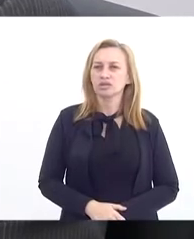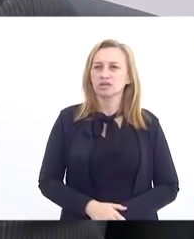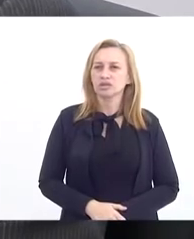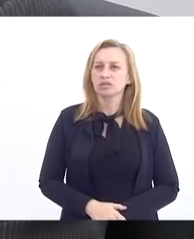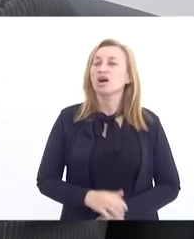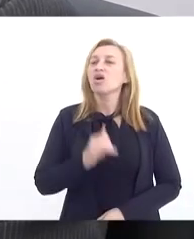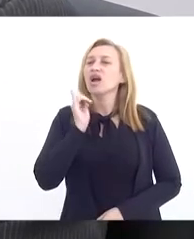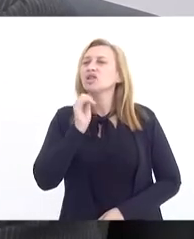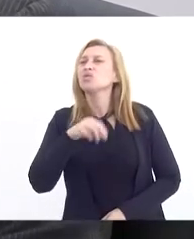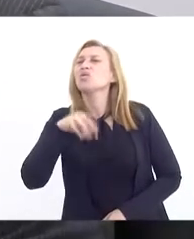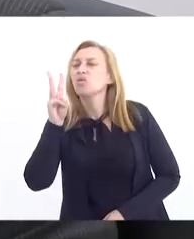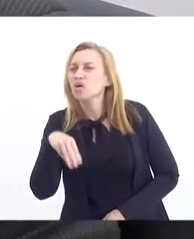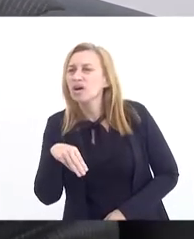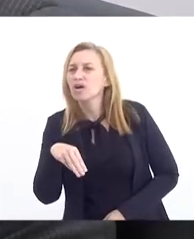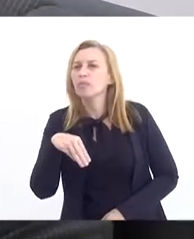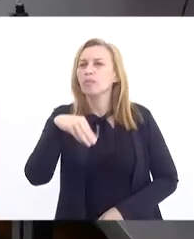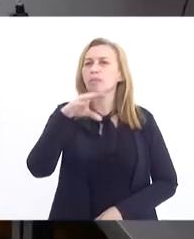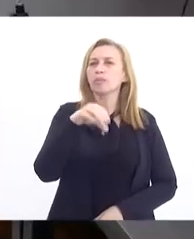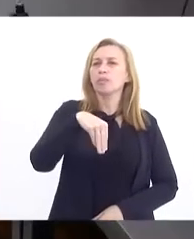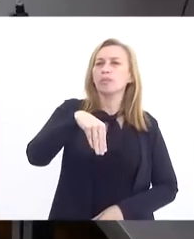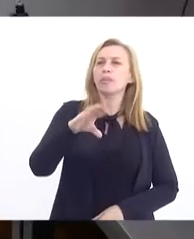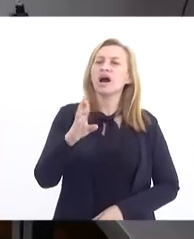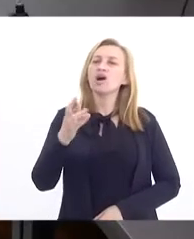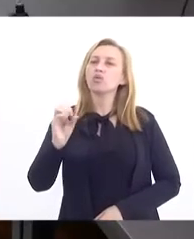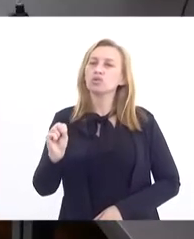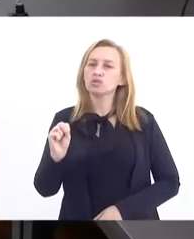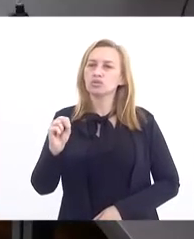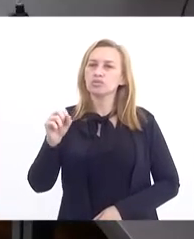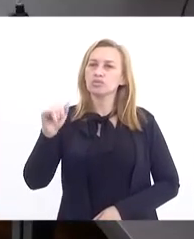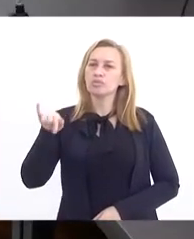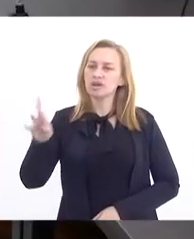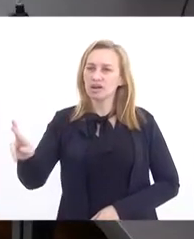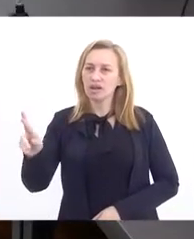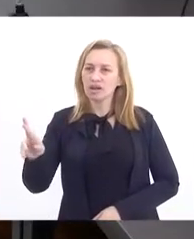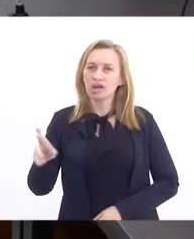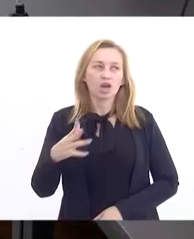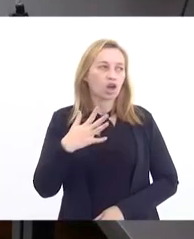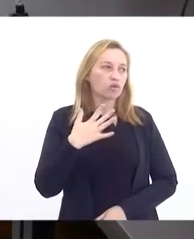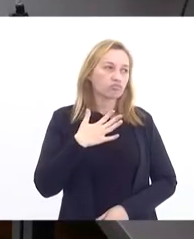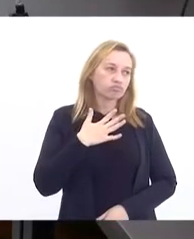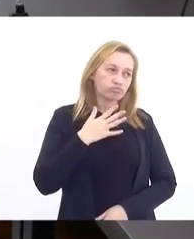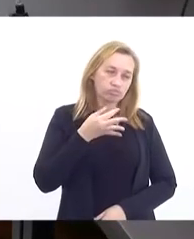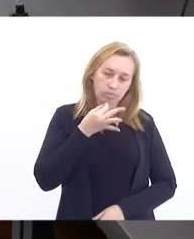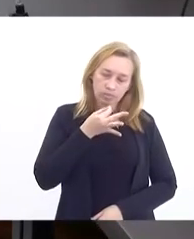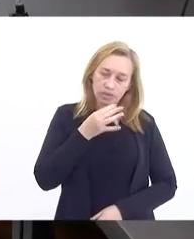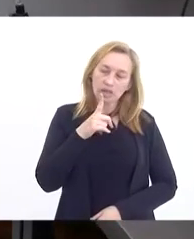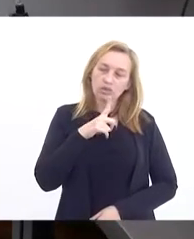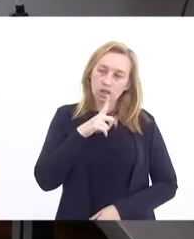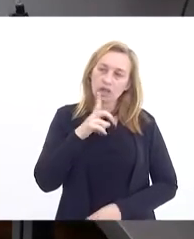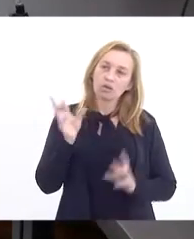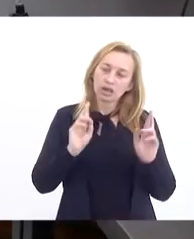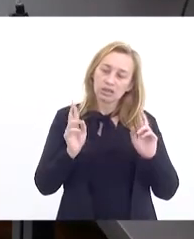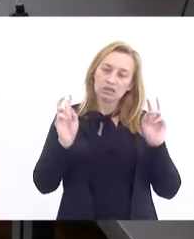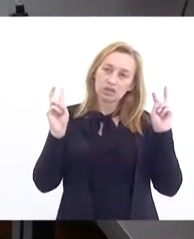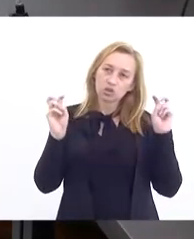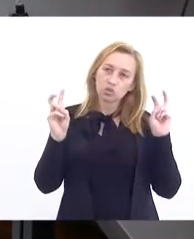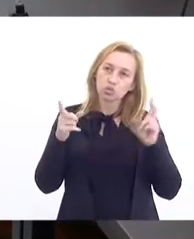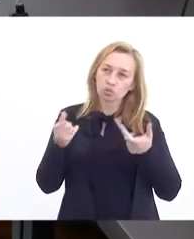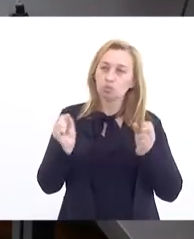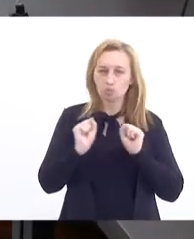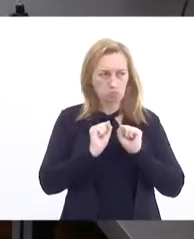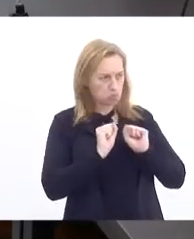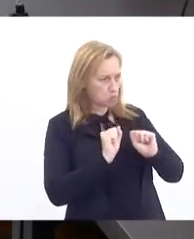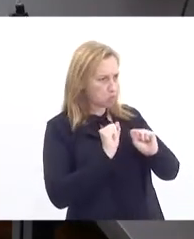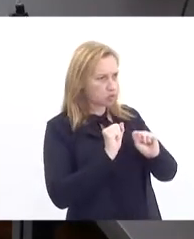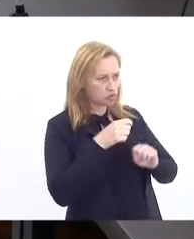Quem é o relator? É Marcos Miller. Eu tenho uma sugestão em relação a essa questão. Pode fazer.